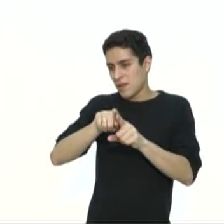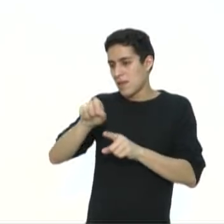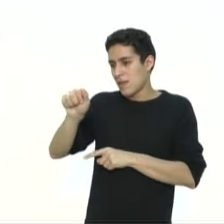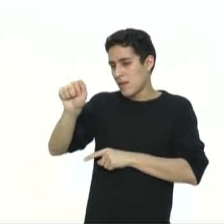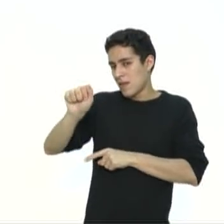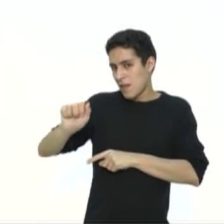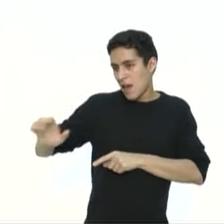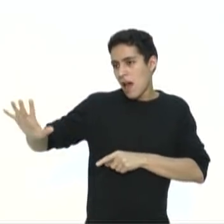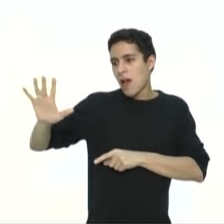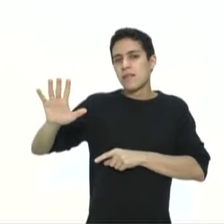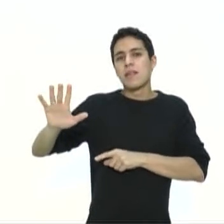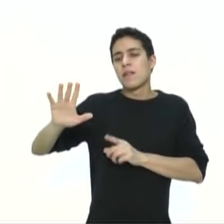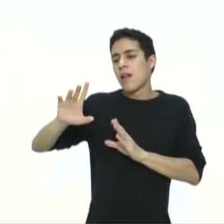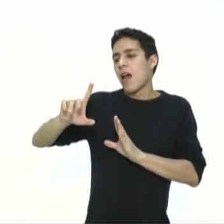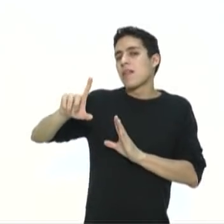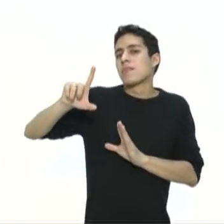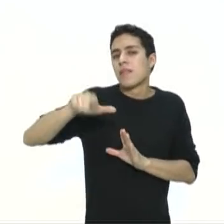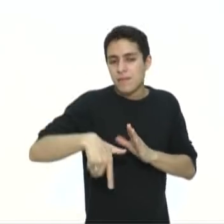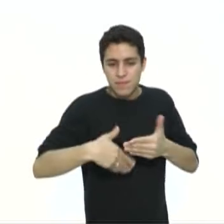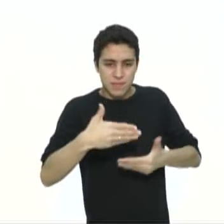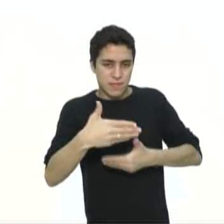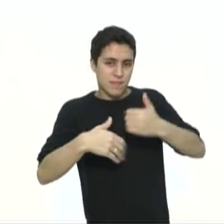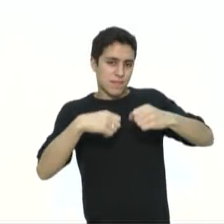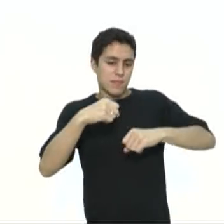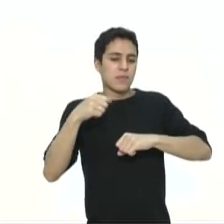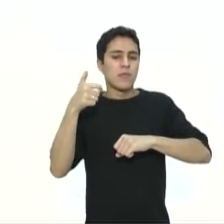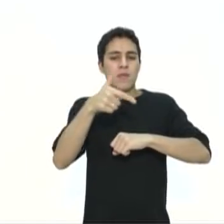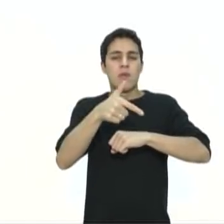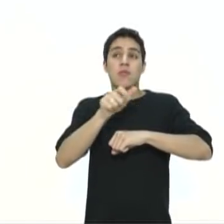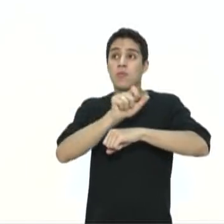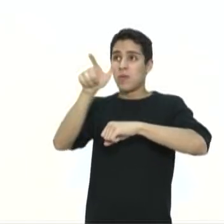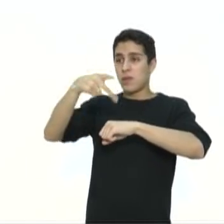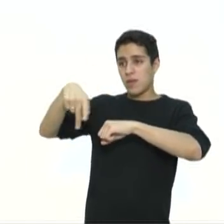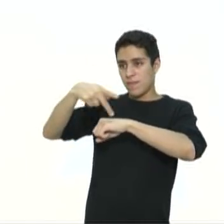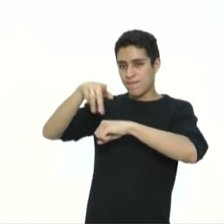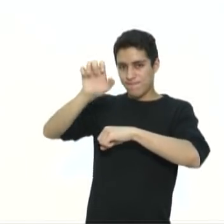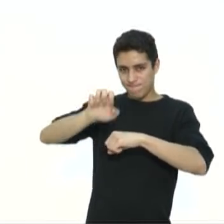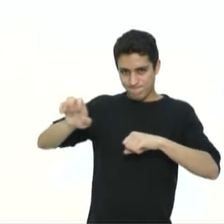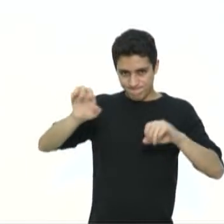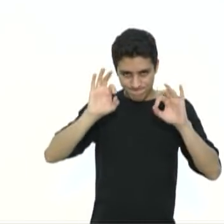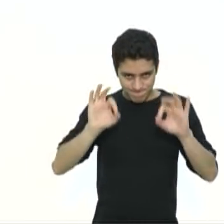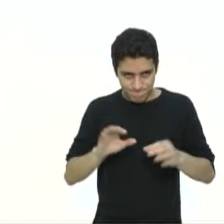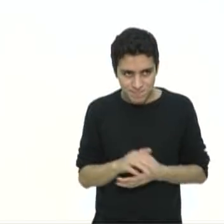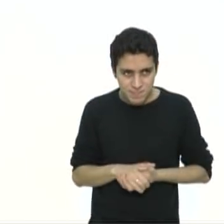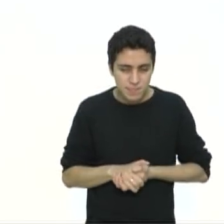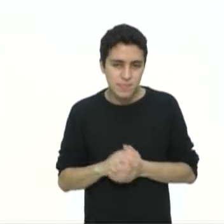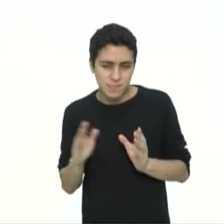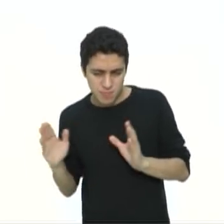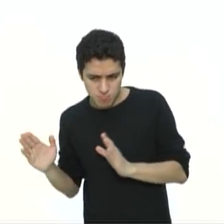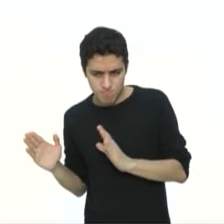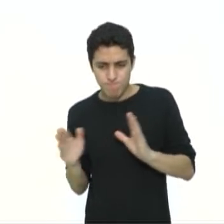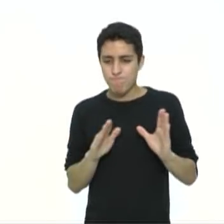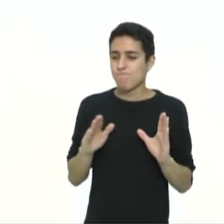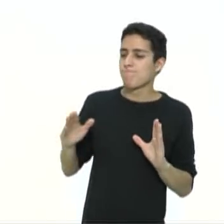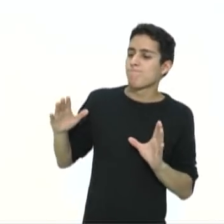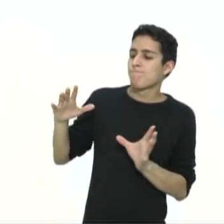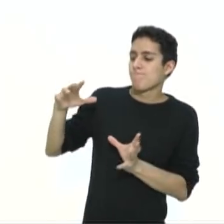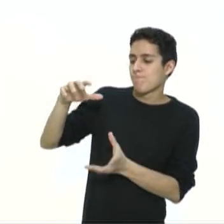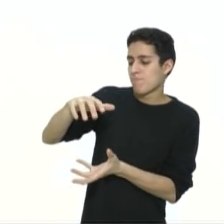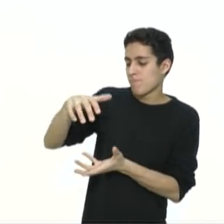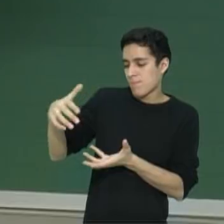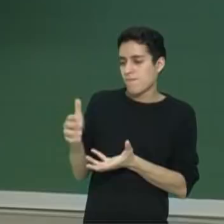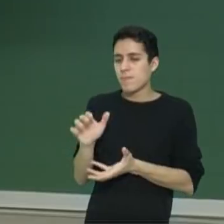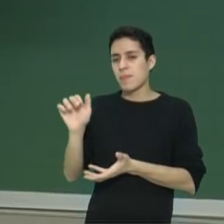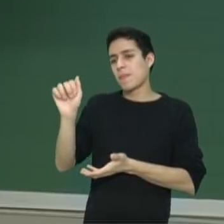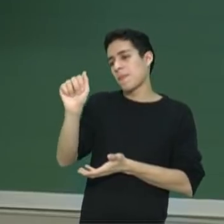industrialização um pouco mais tarde do que os países europeus. Então vamos lá, vamos para o continente asiático, né?